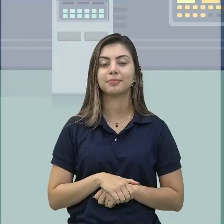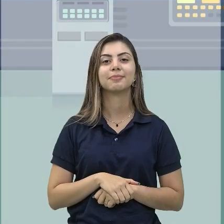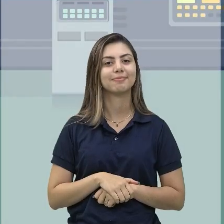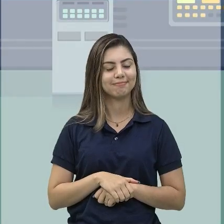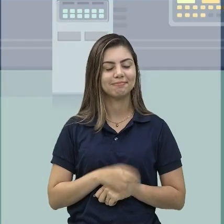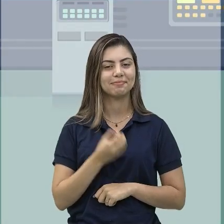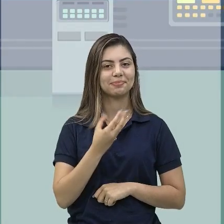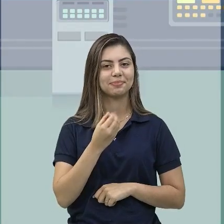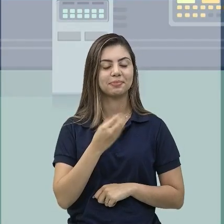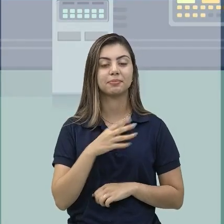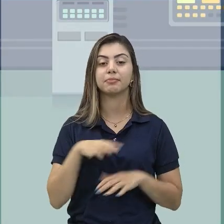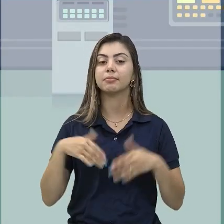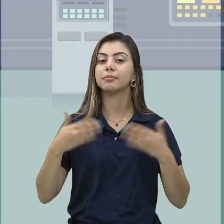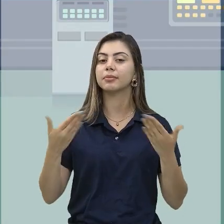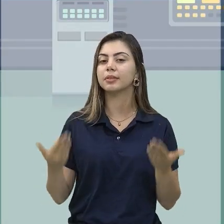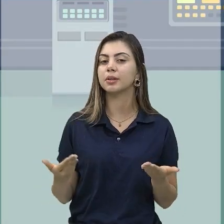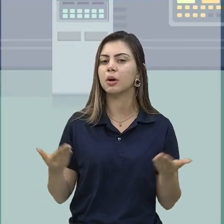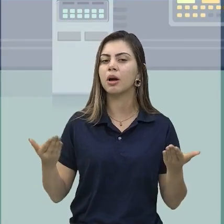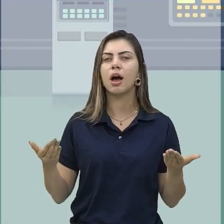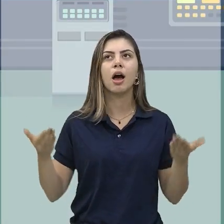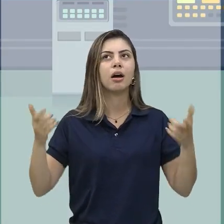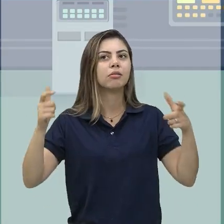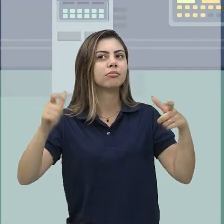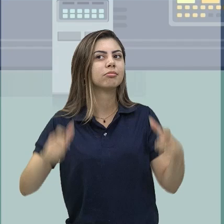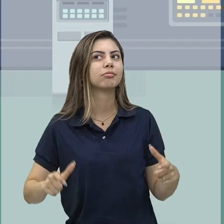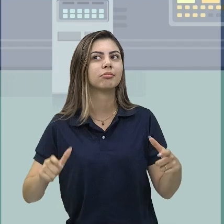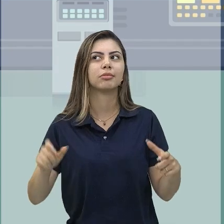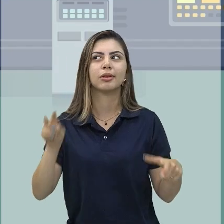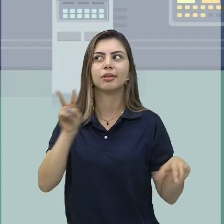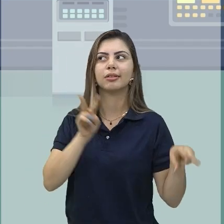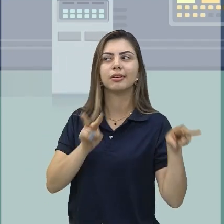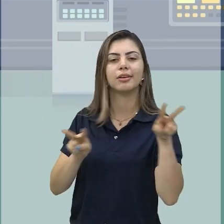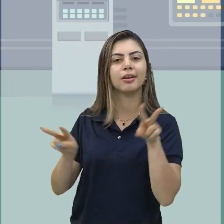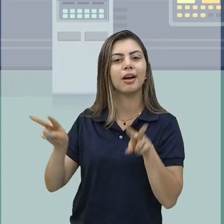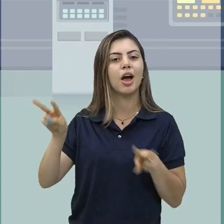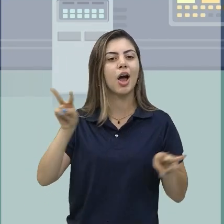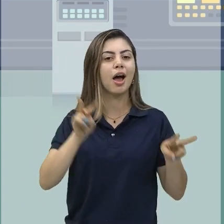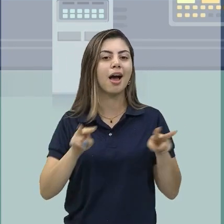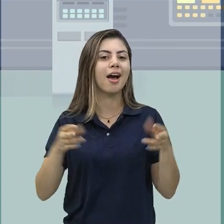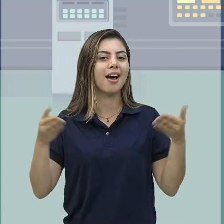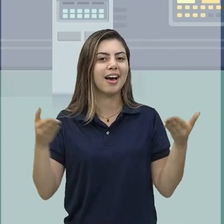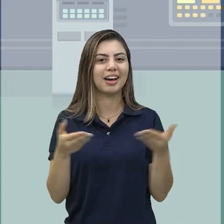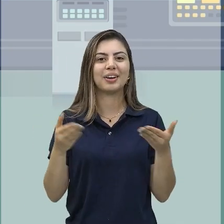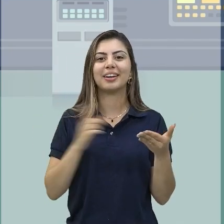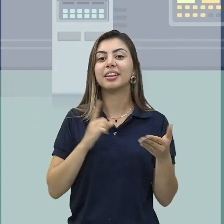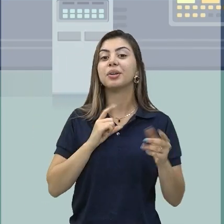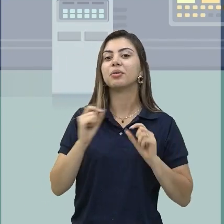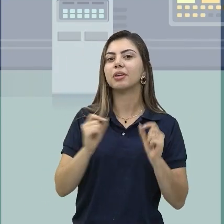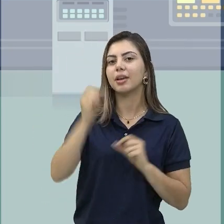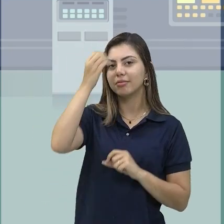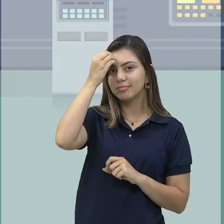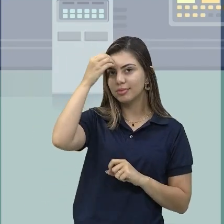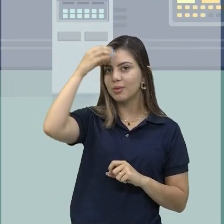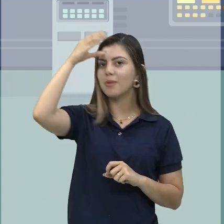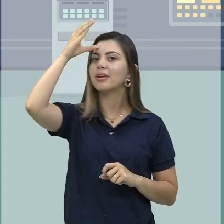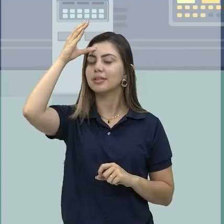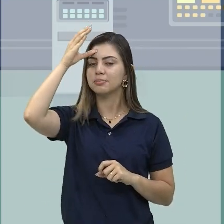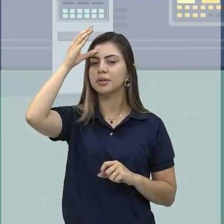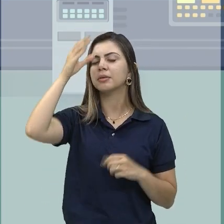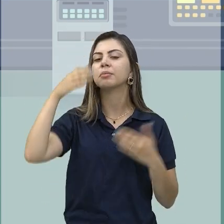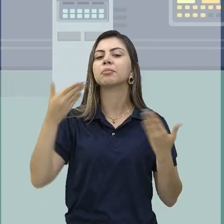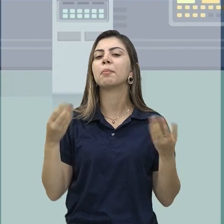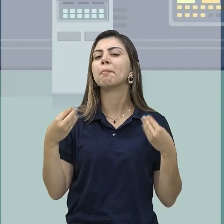Muito bem, pessoal, olha onde estamos, nós estamos ligando a nossa nave do conhecimento para mostrar